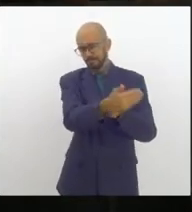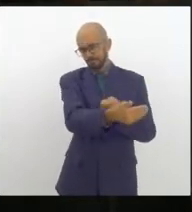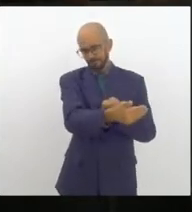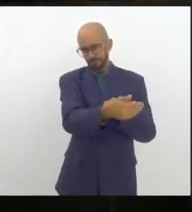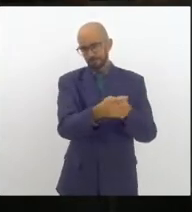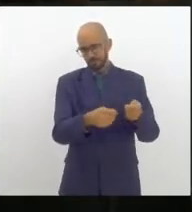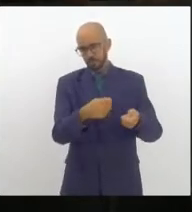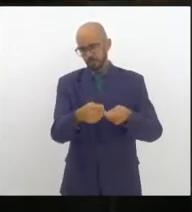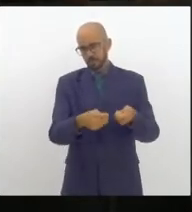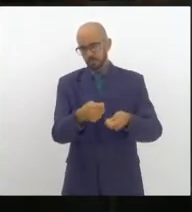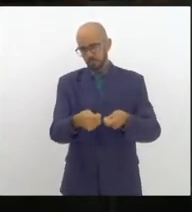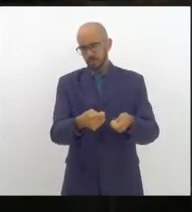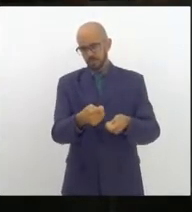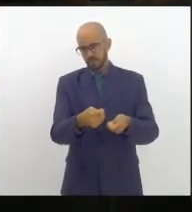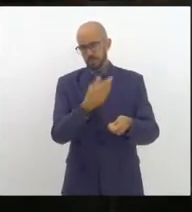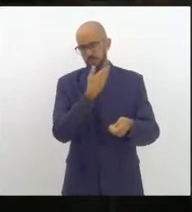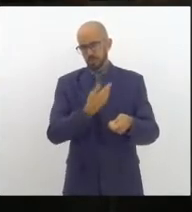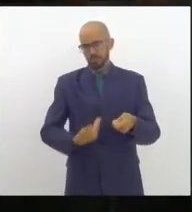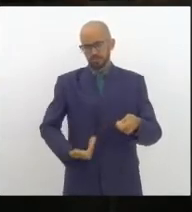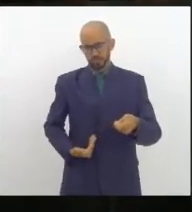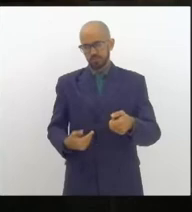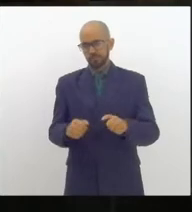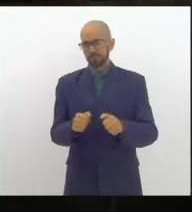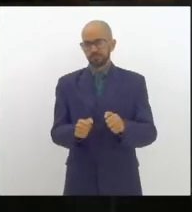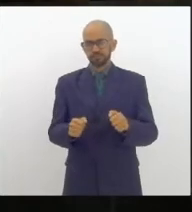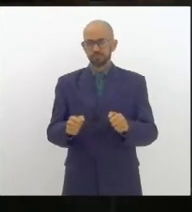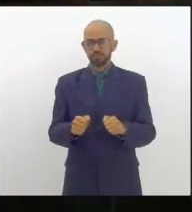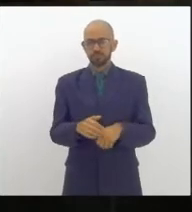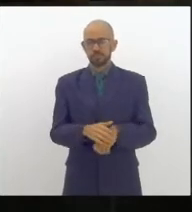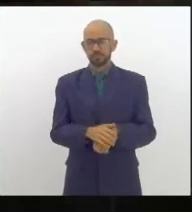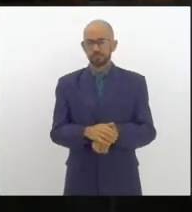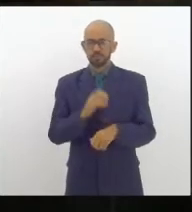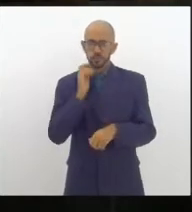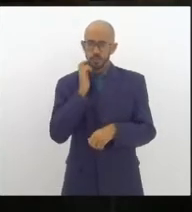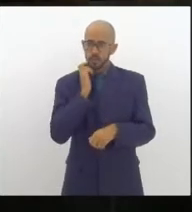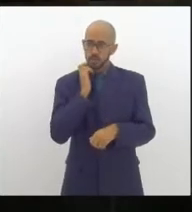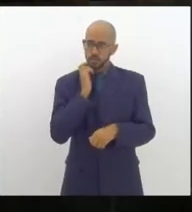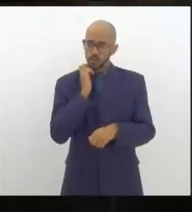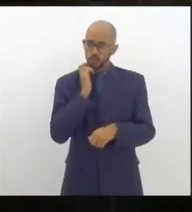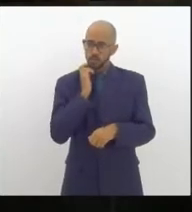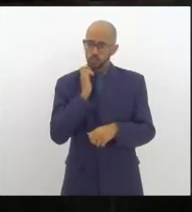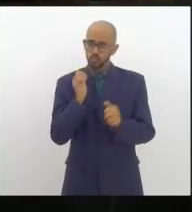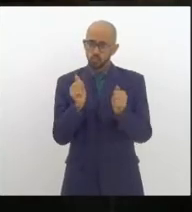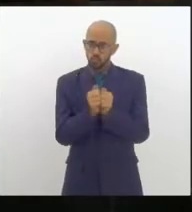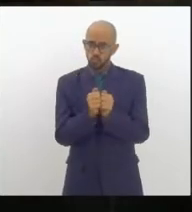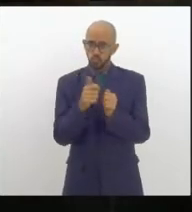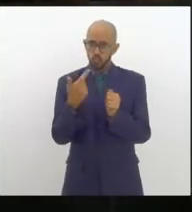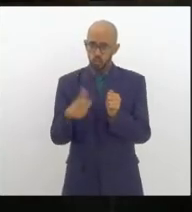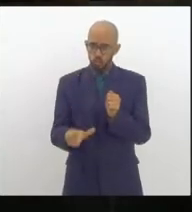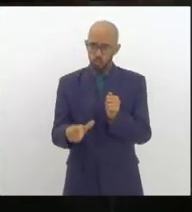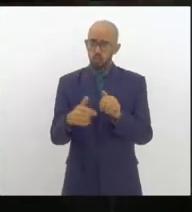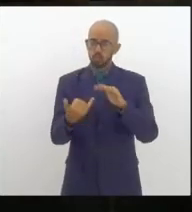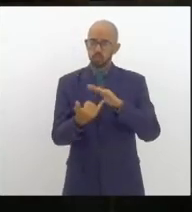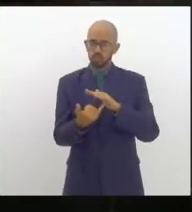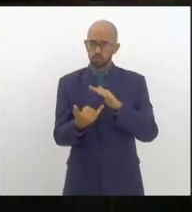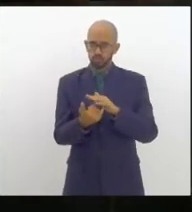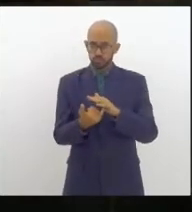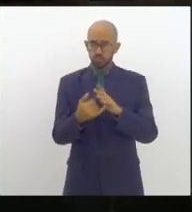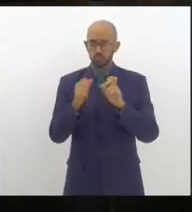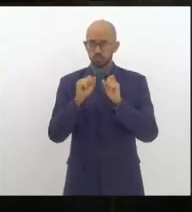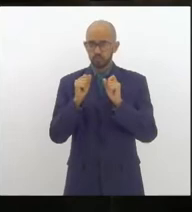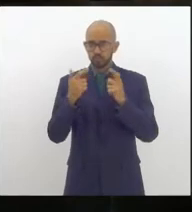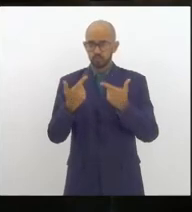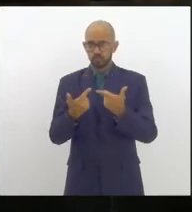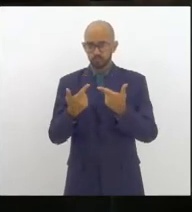pública juntos com outras instituições como o Parlamento Fluminense